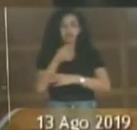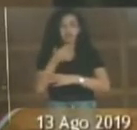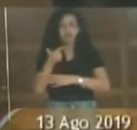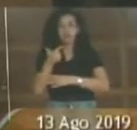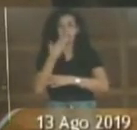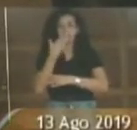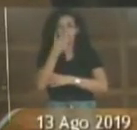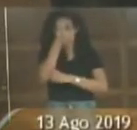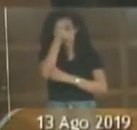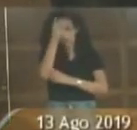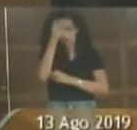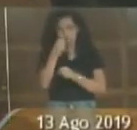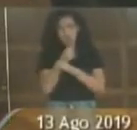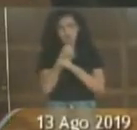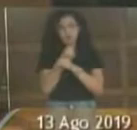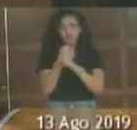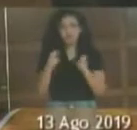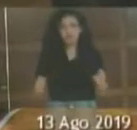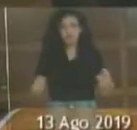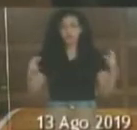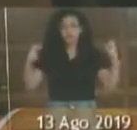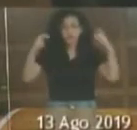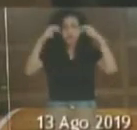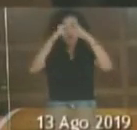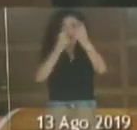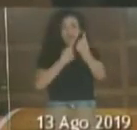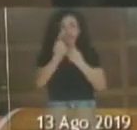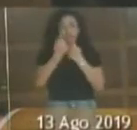indicando ao prefeito que seja construída uma passarela na Travessa da Paz,